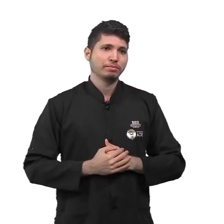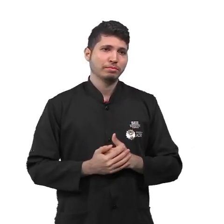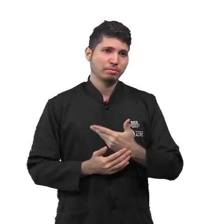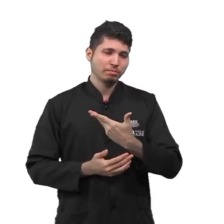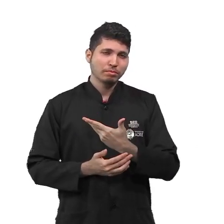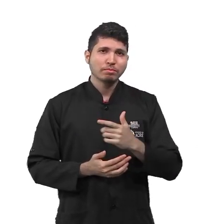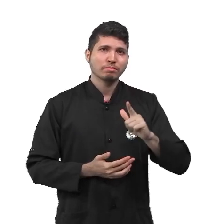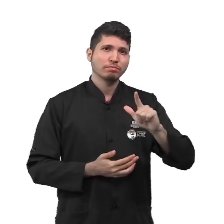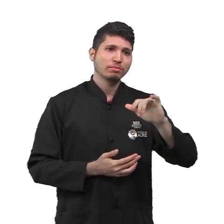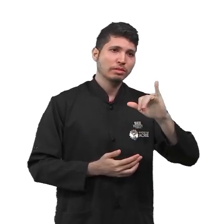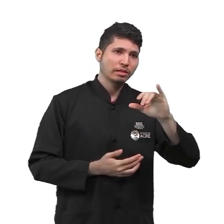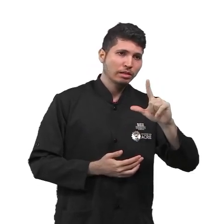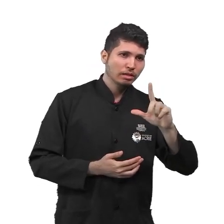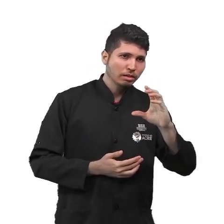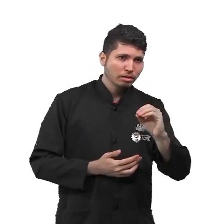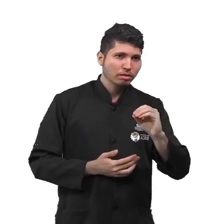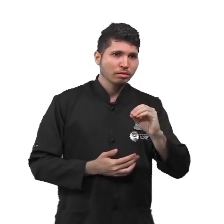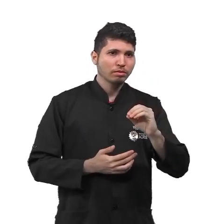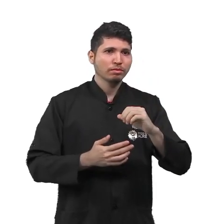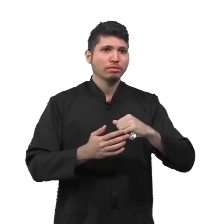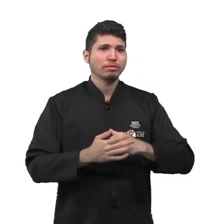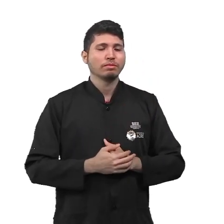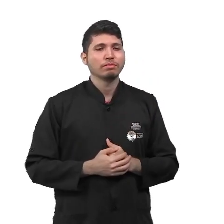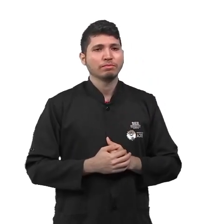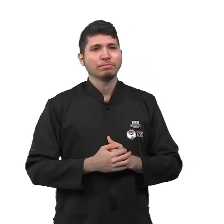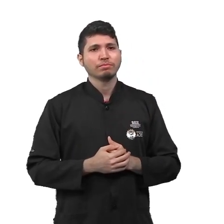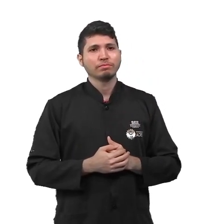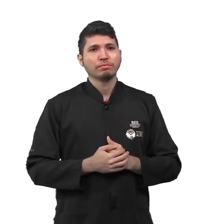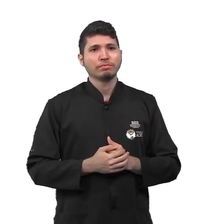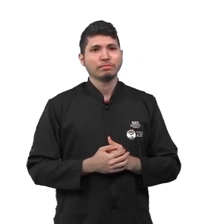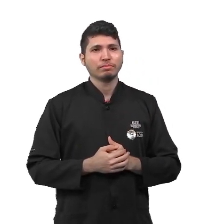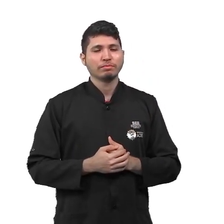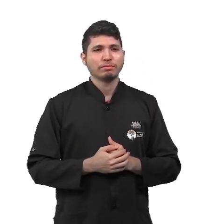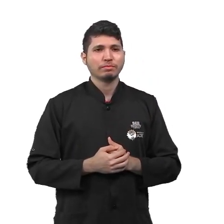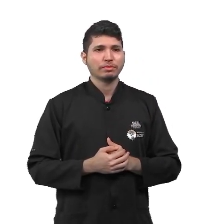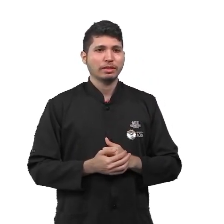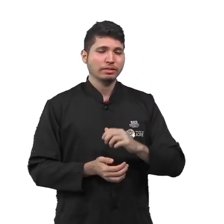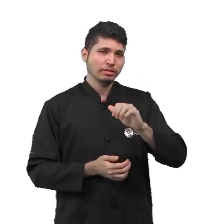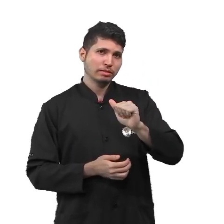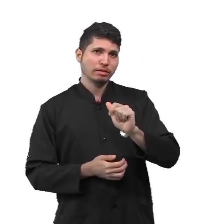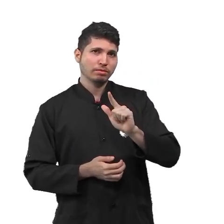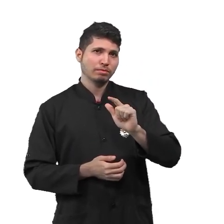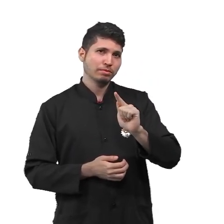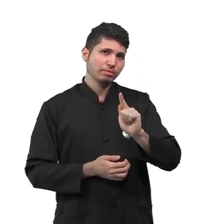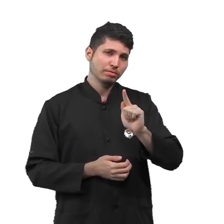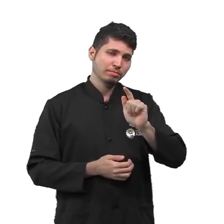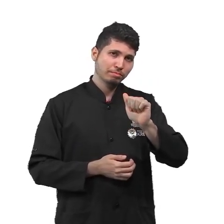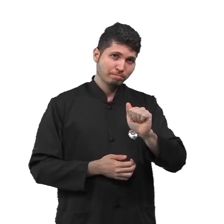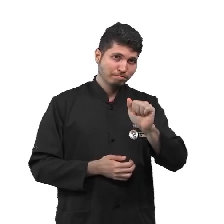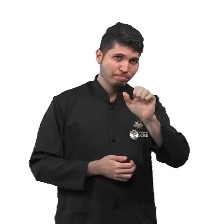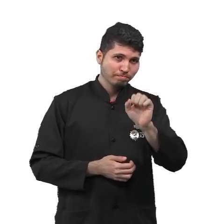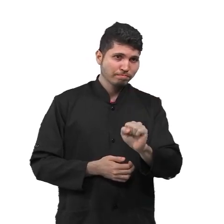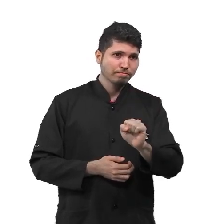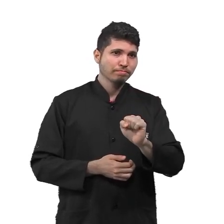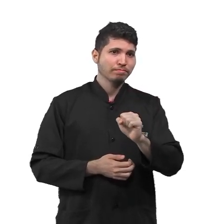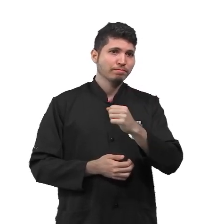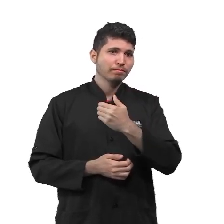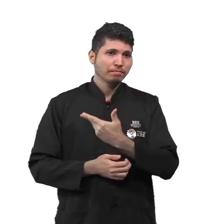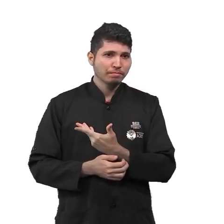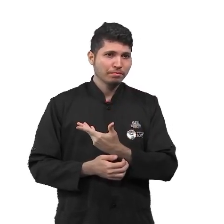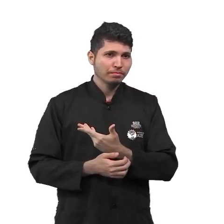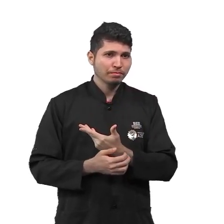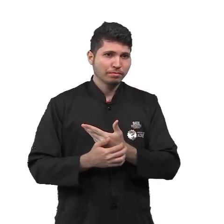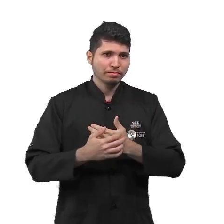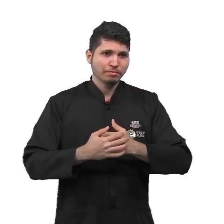lilopolissacarídeos. Na parede das algas, né, ela produz a agarose. E na matriz